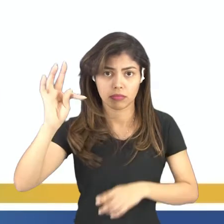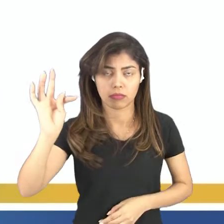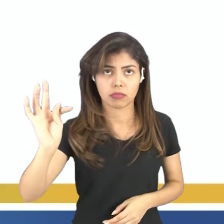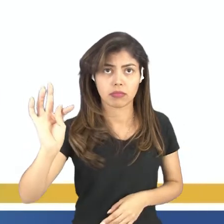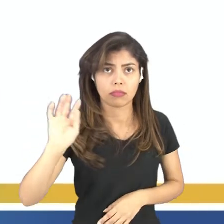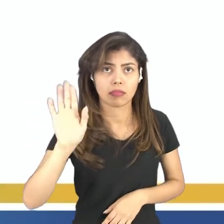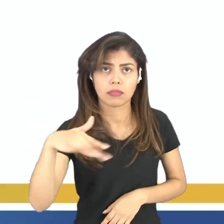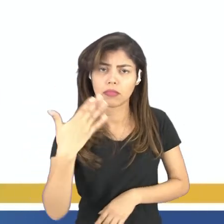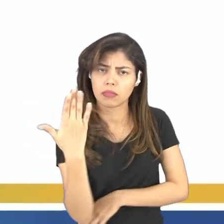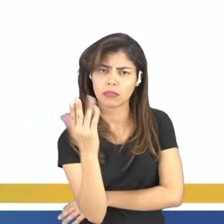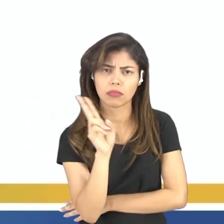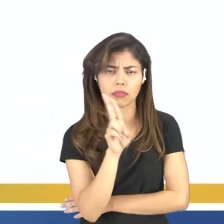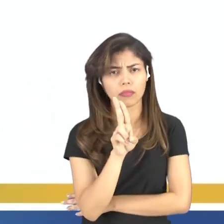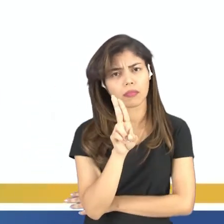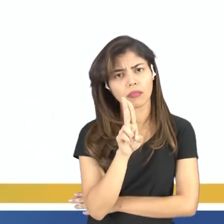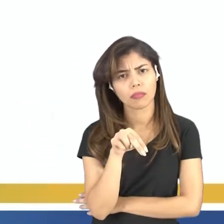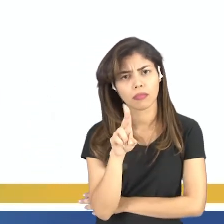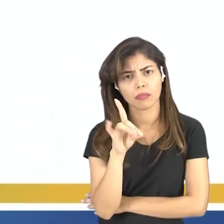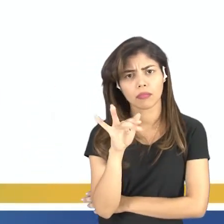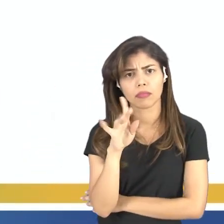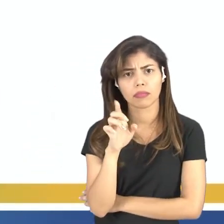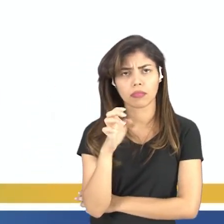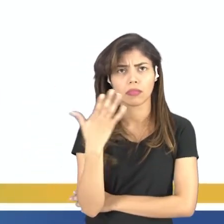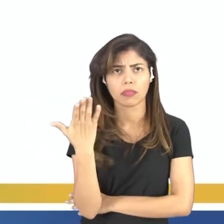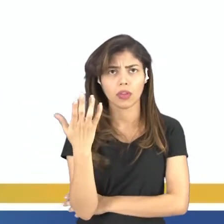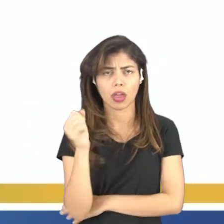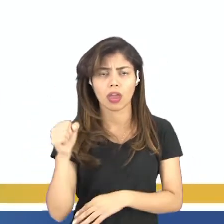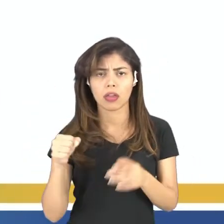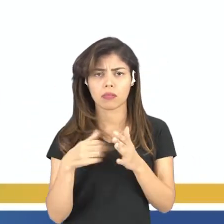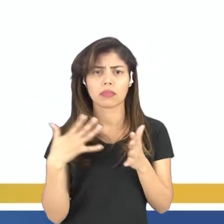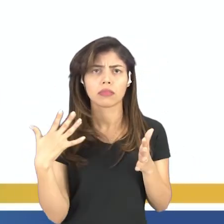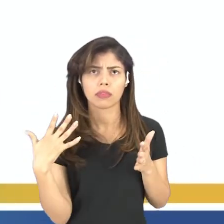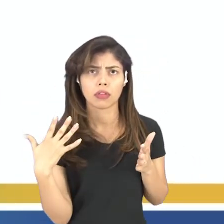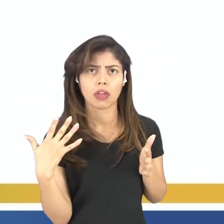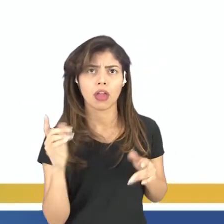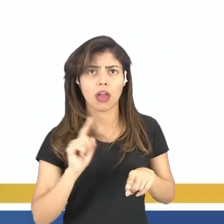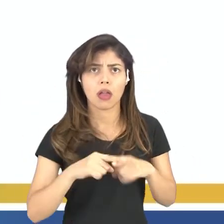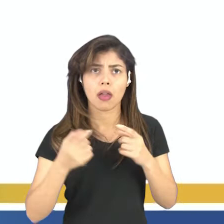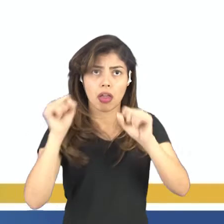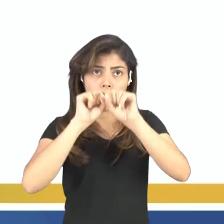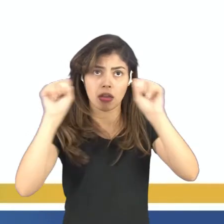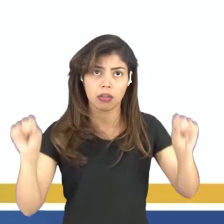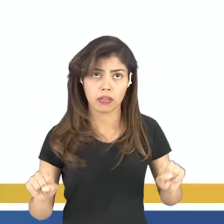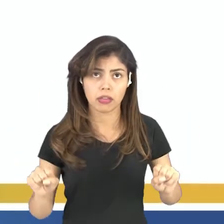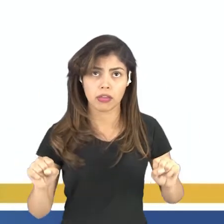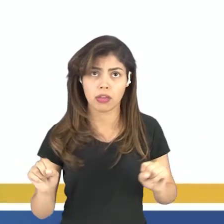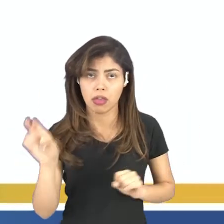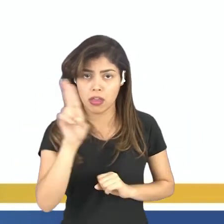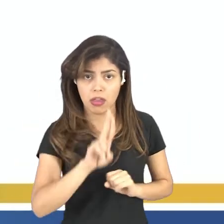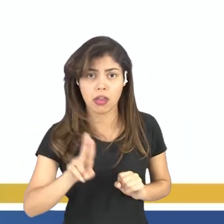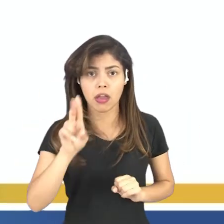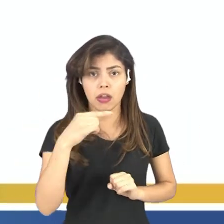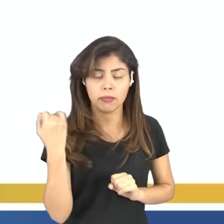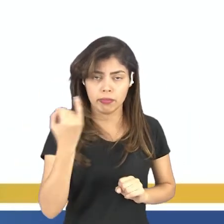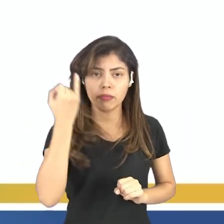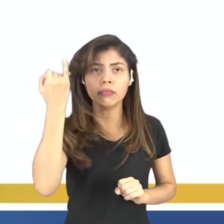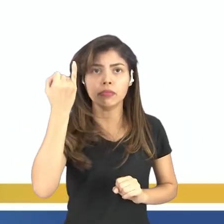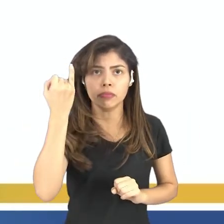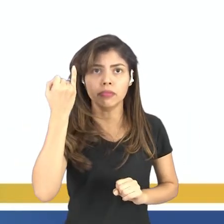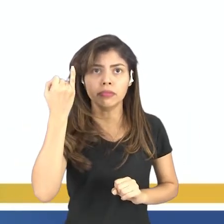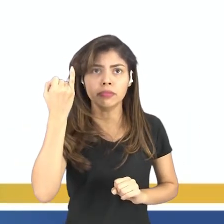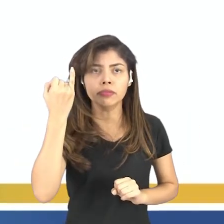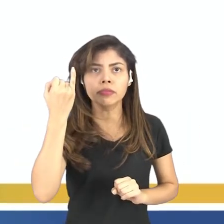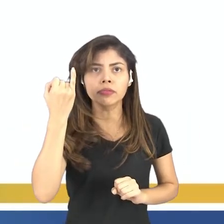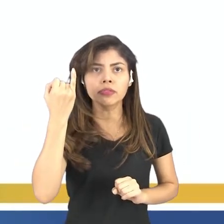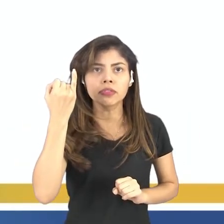de potência? Nós temos aí um bocado de unidade, mas no sistema internacional, que é o principal sistema que a gente trabalha, nós temos a